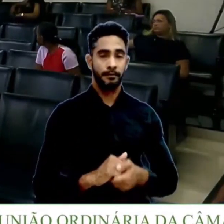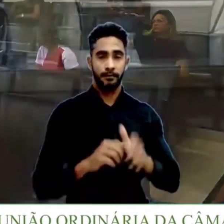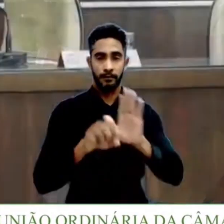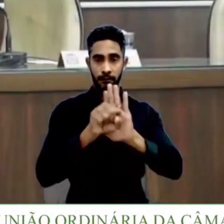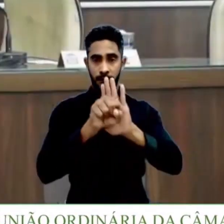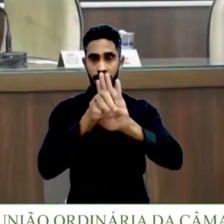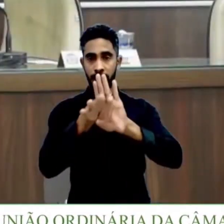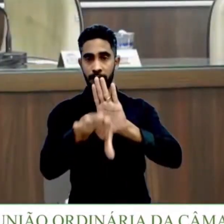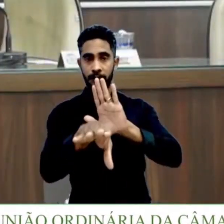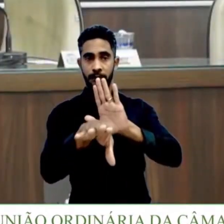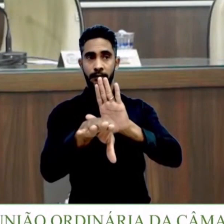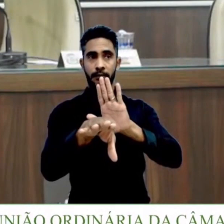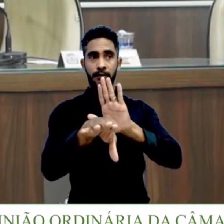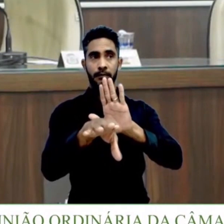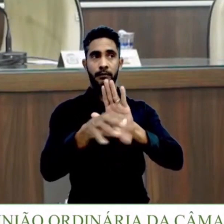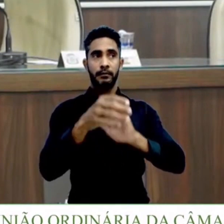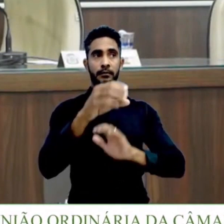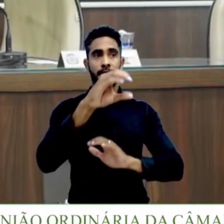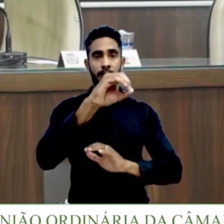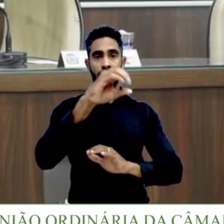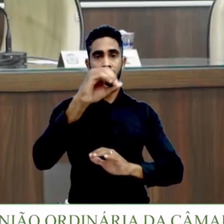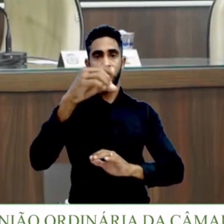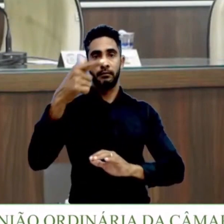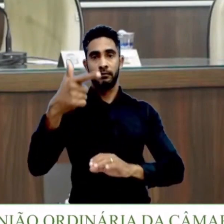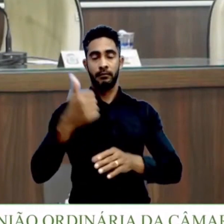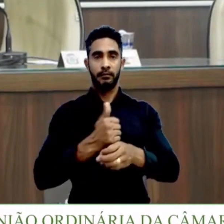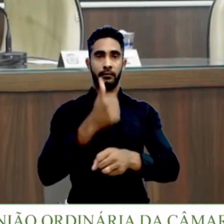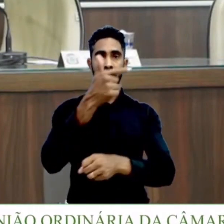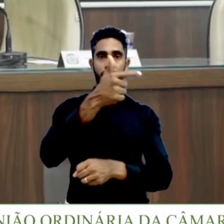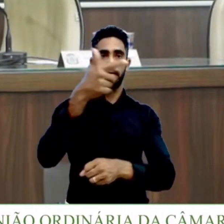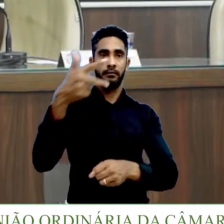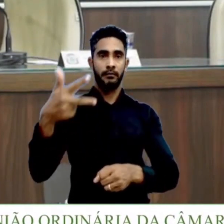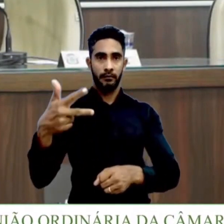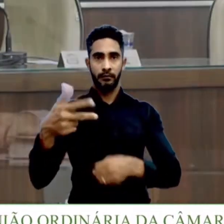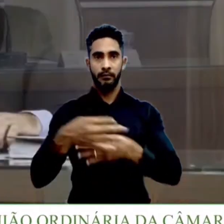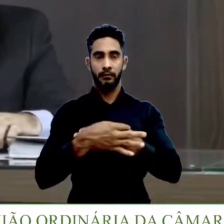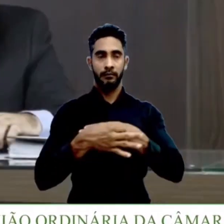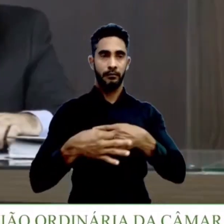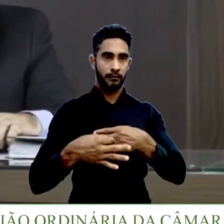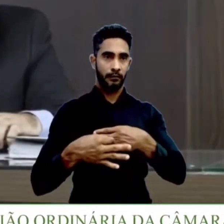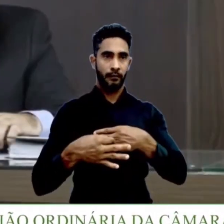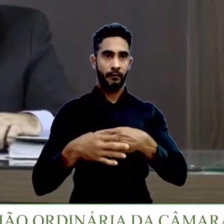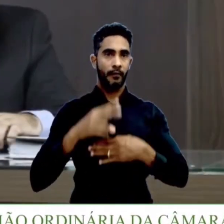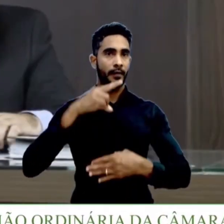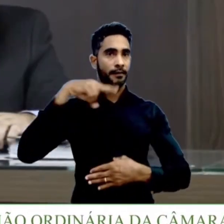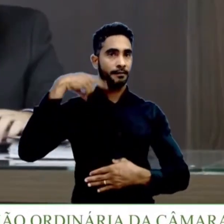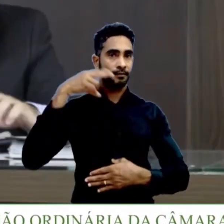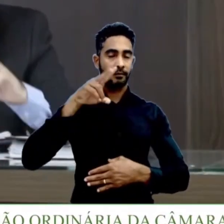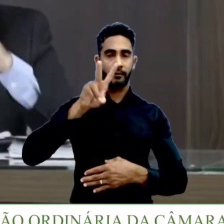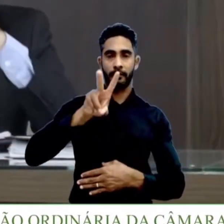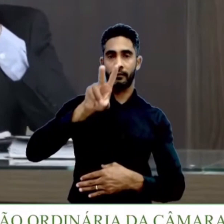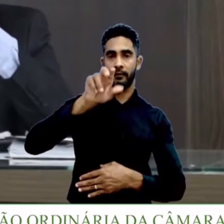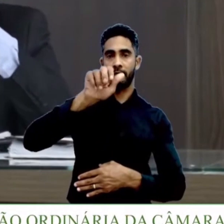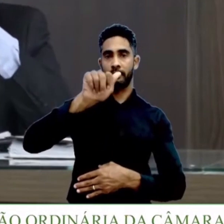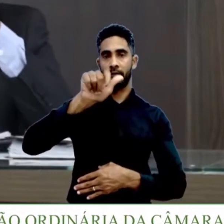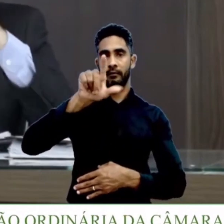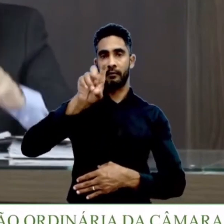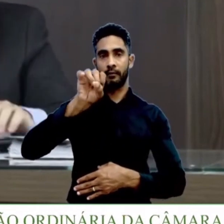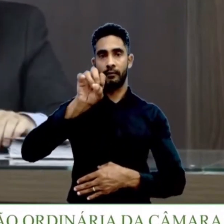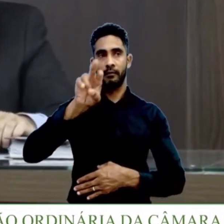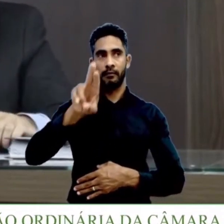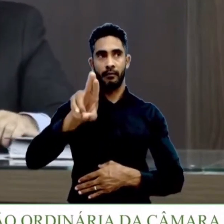Indicação de necessidade número 002 de 2023. Autoria, vereador Valdeir dos Santos